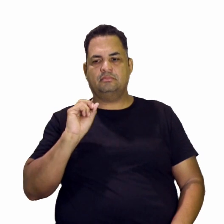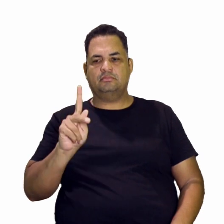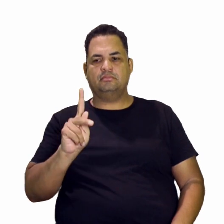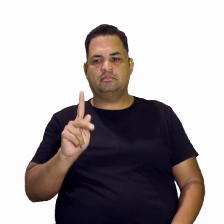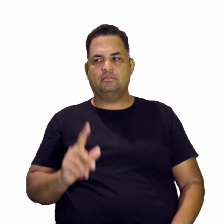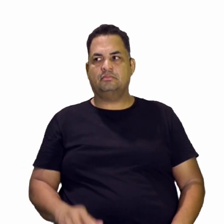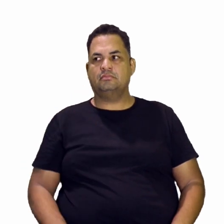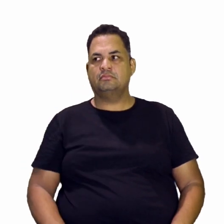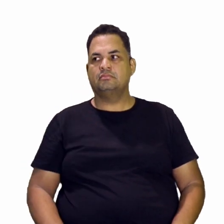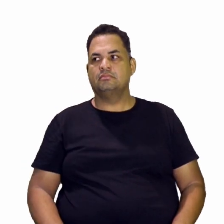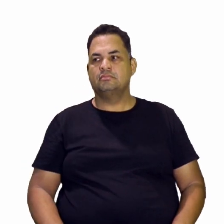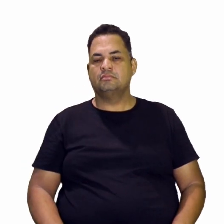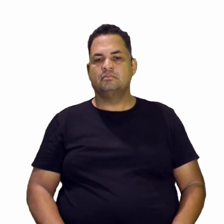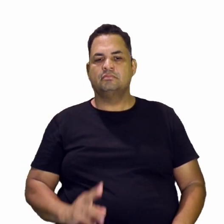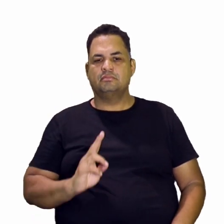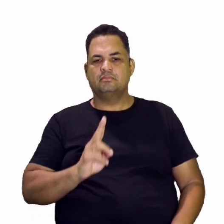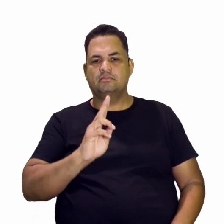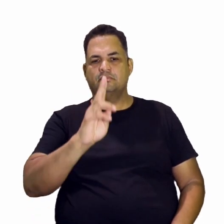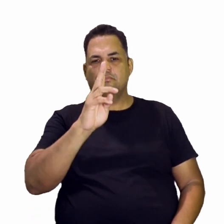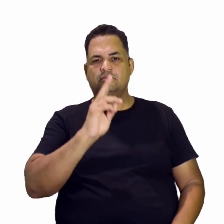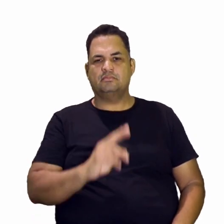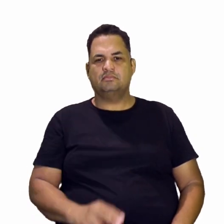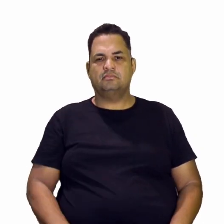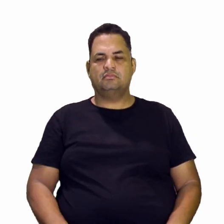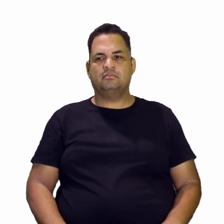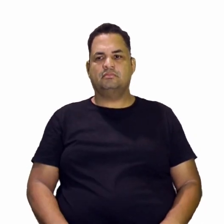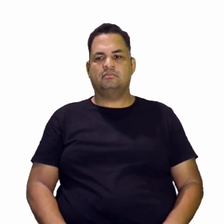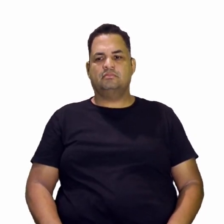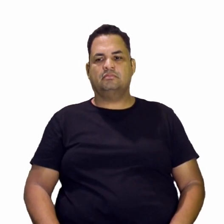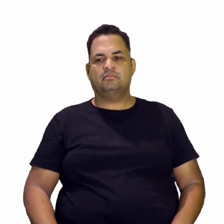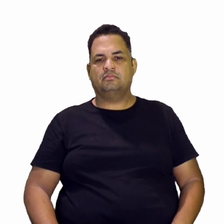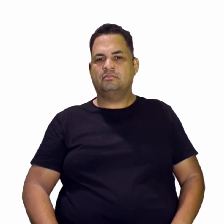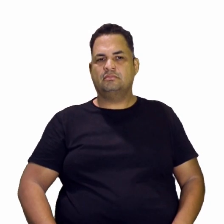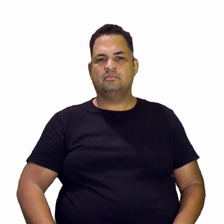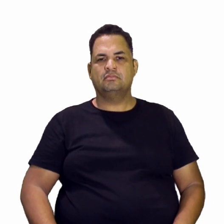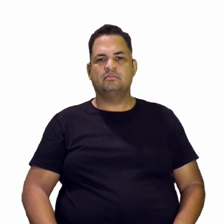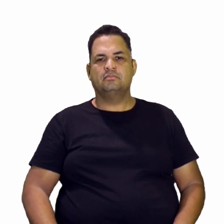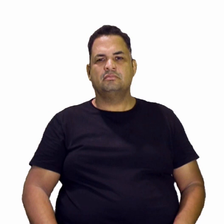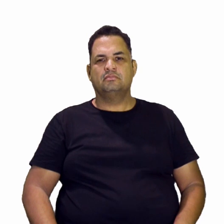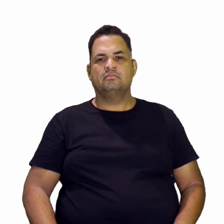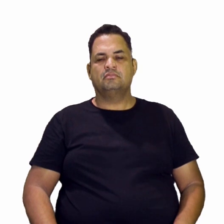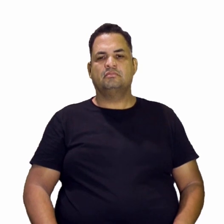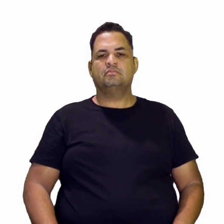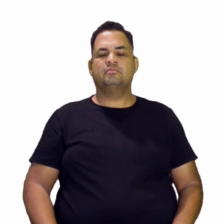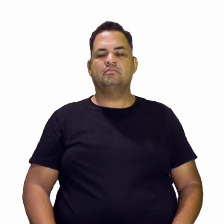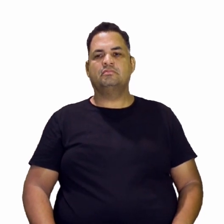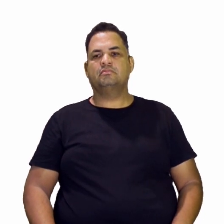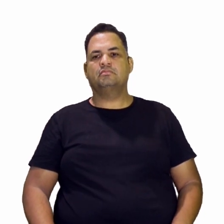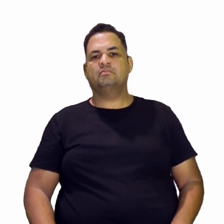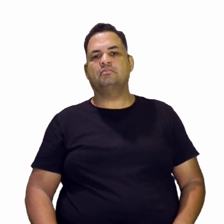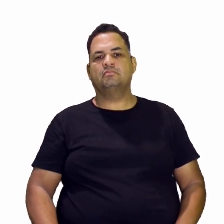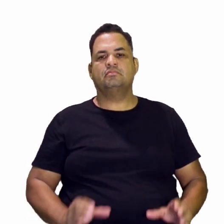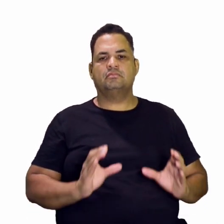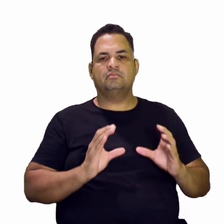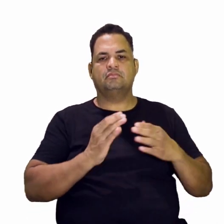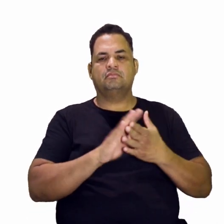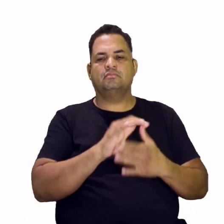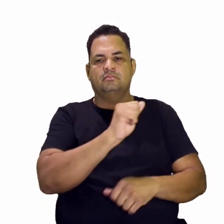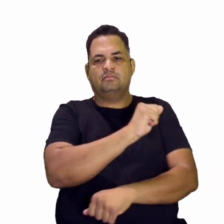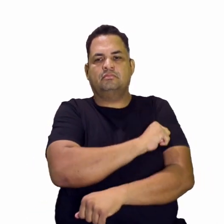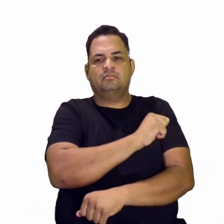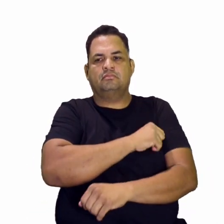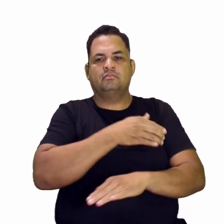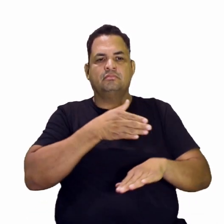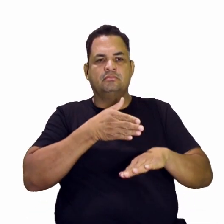Ok? Vamos seguindo? Vamos embora. Questão de número 3. Um grupo de